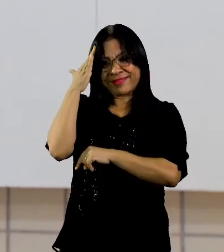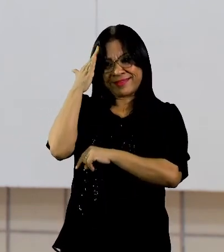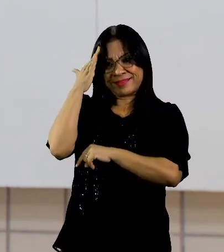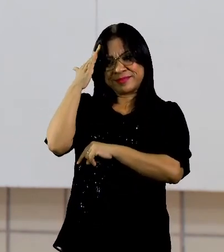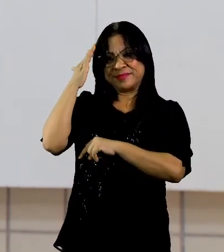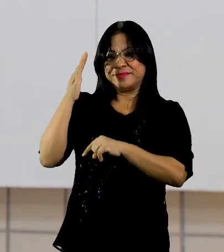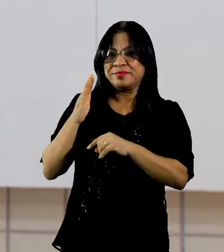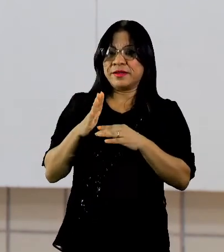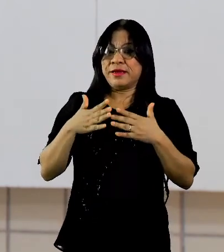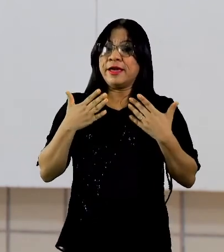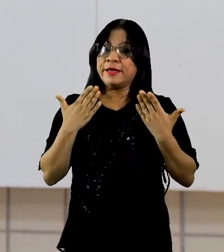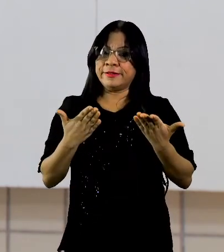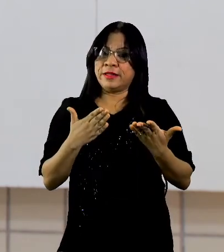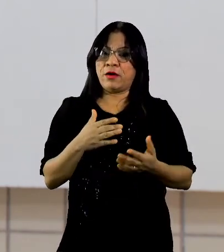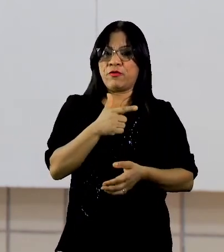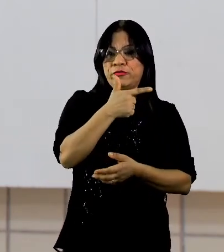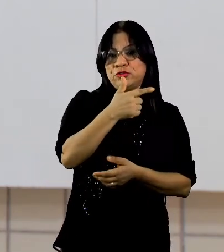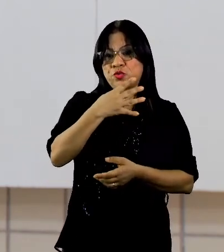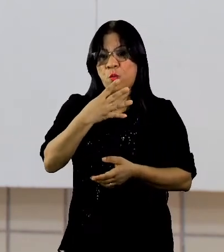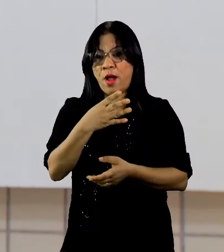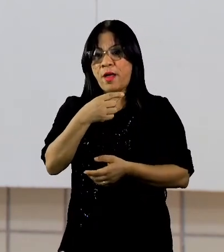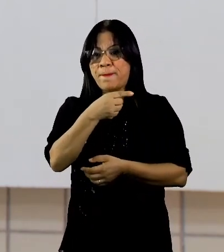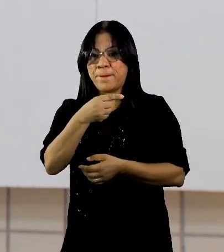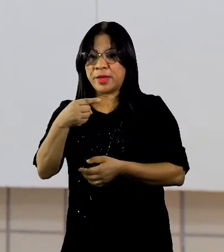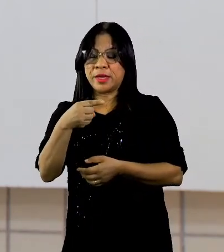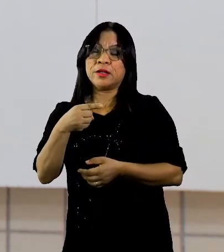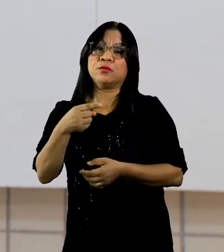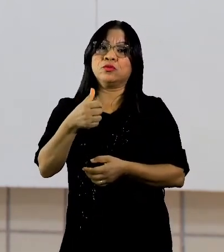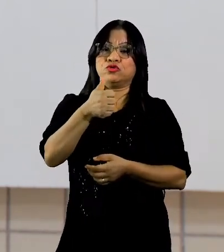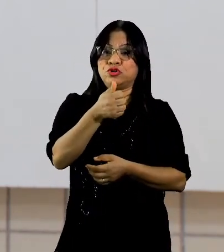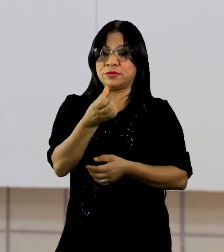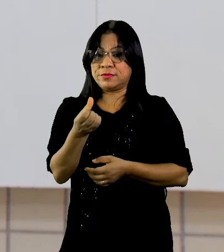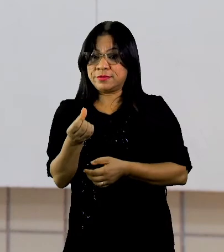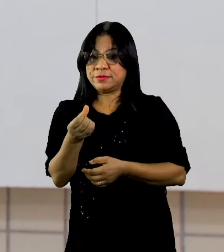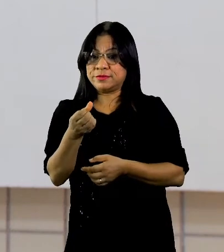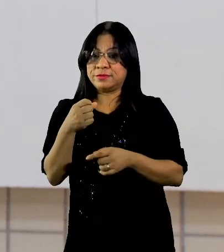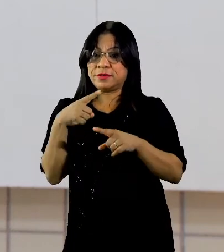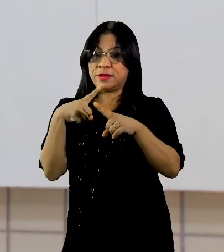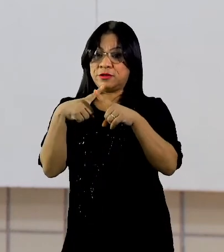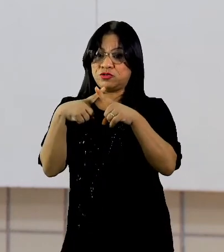tá? Menos 16 vezes 2, eu tenho